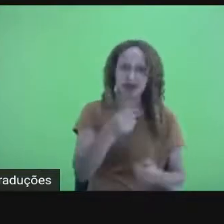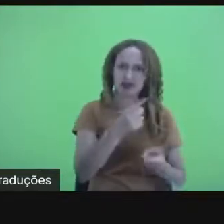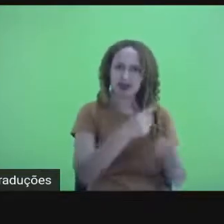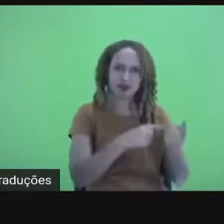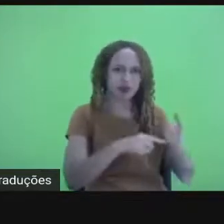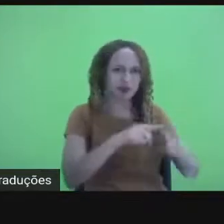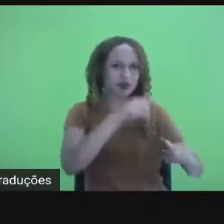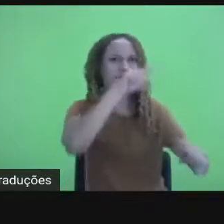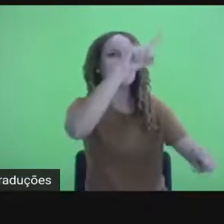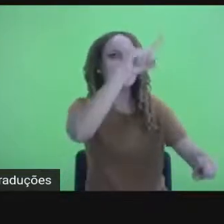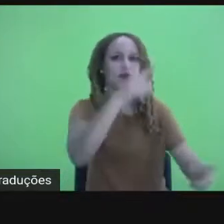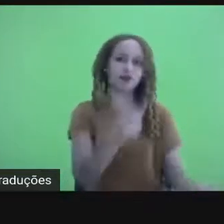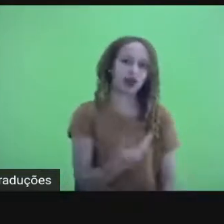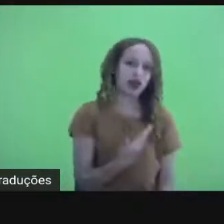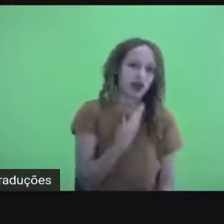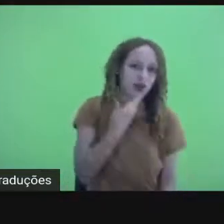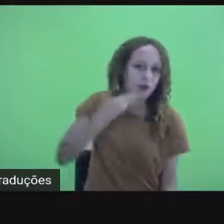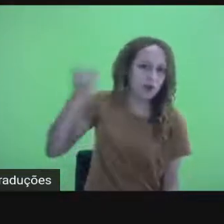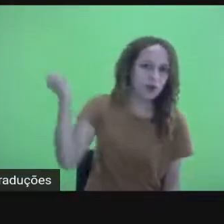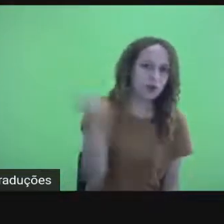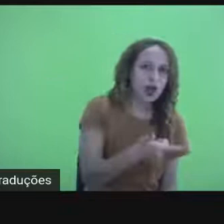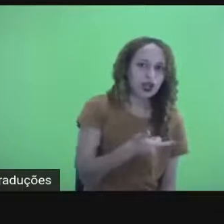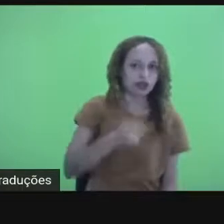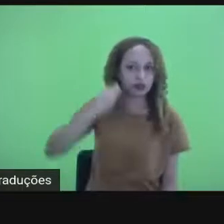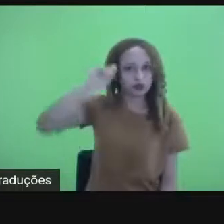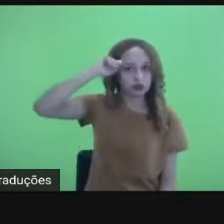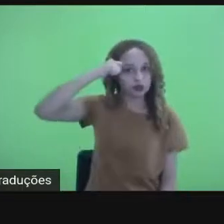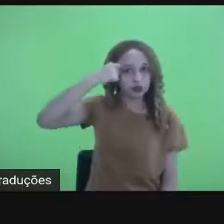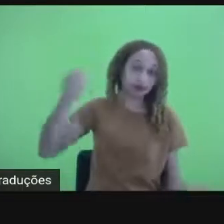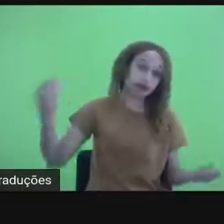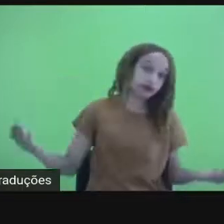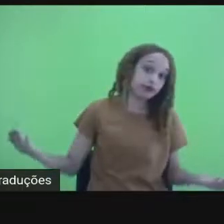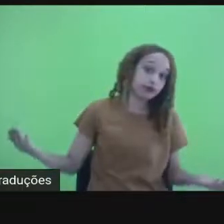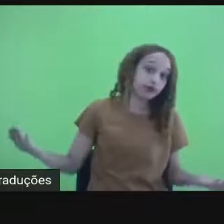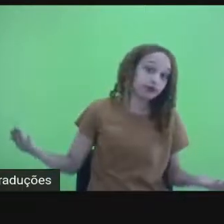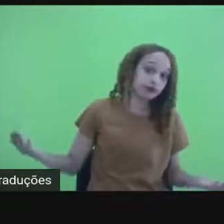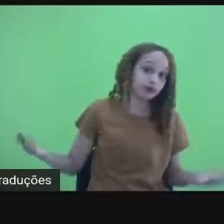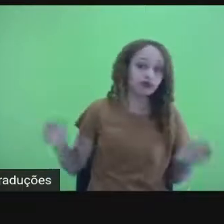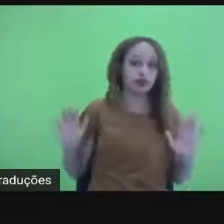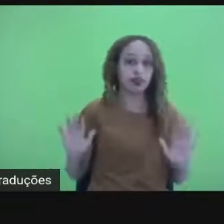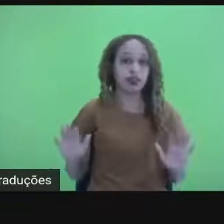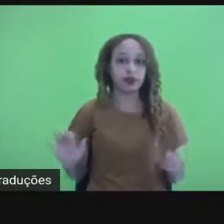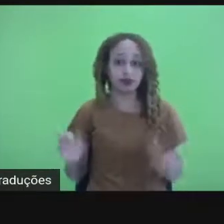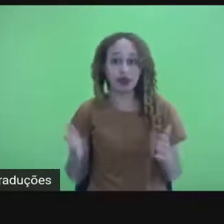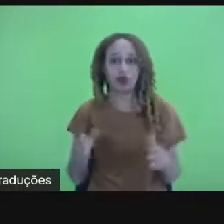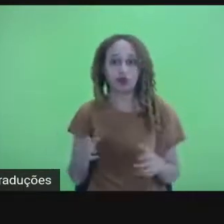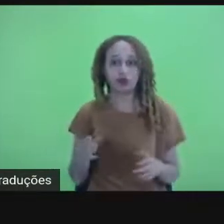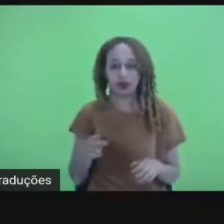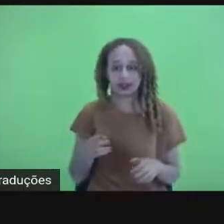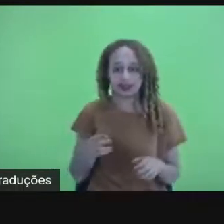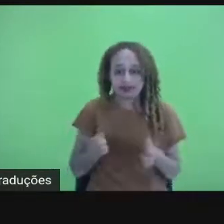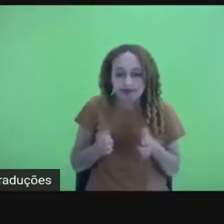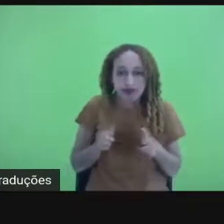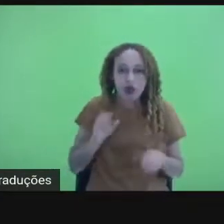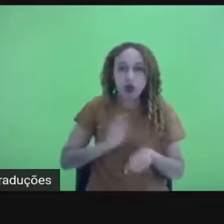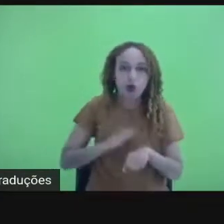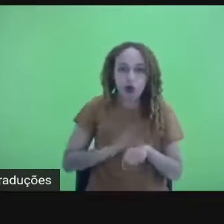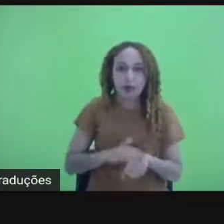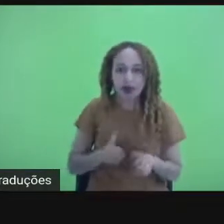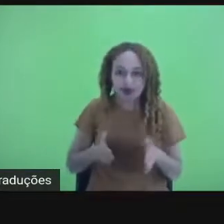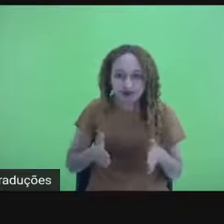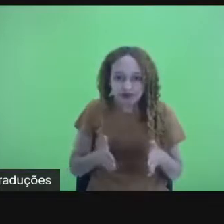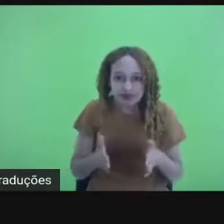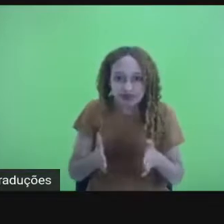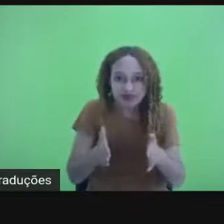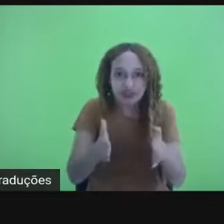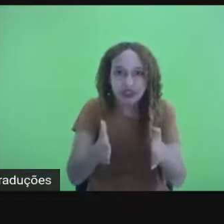de vida muito melhor do que a dos pretos, né? Isso trilhando os mesmos caminhos. A gente trilha os mesmos caminhos que as pessoas brancas,